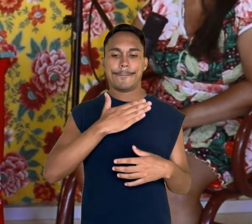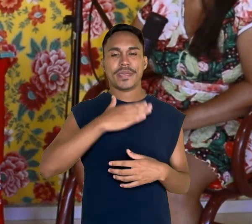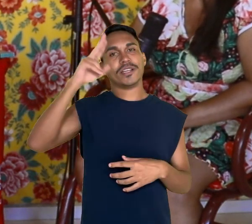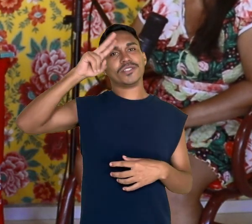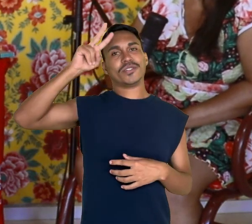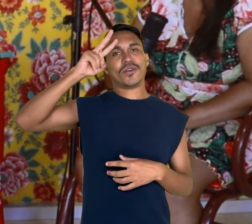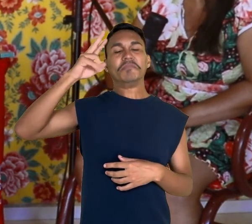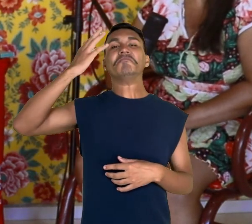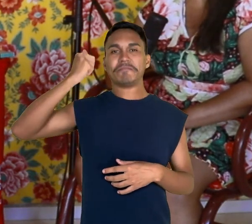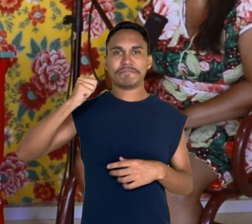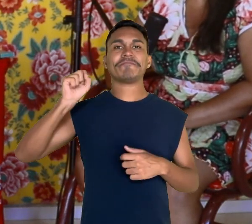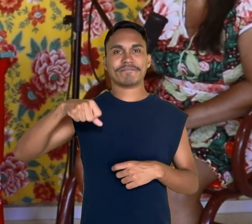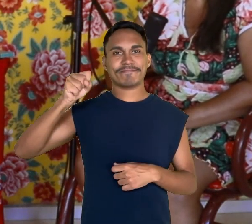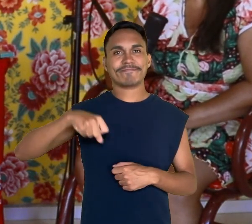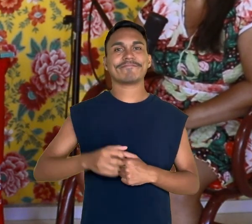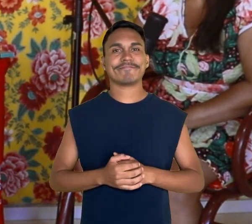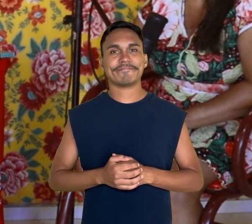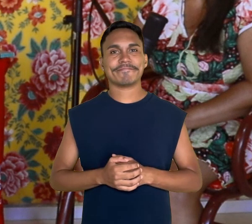pé no chão, é a minha história.